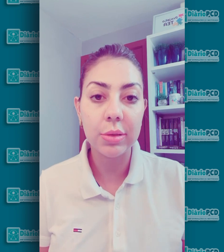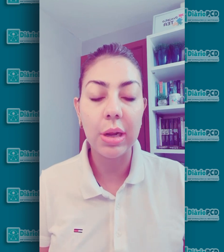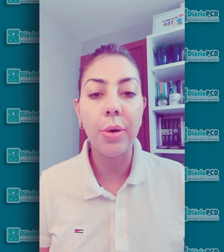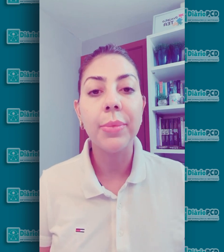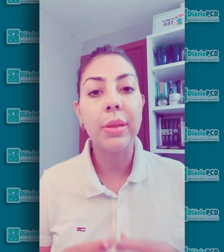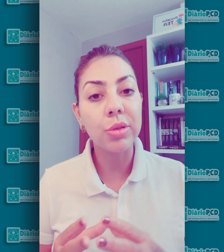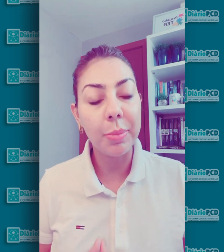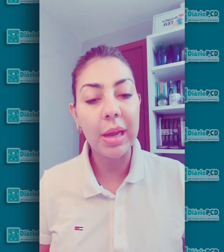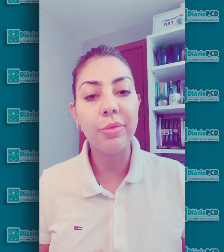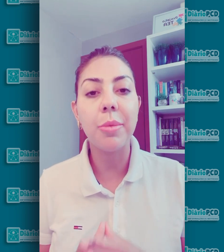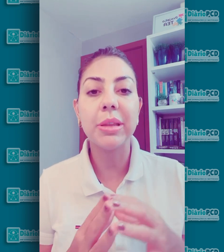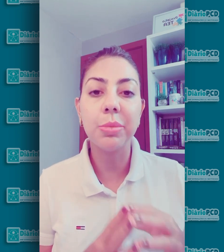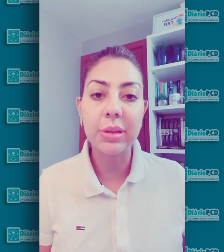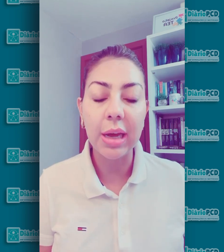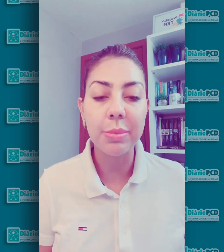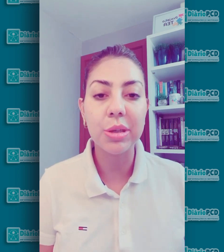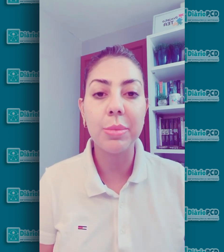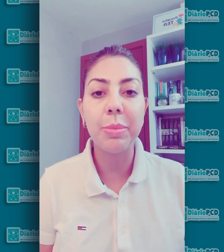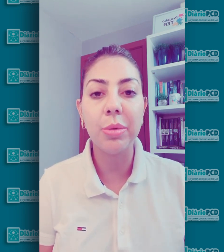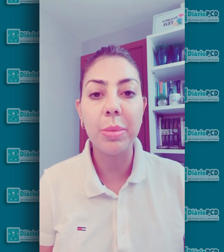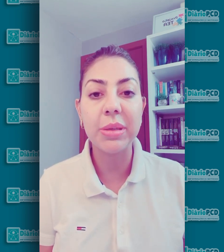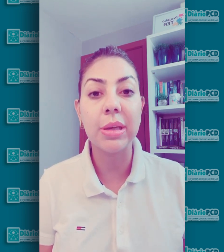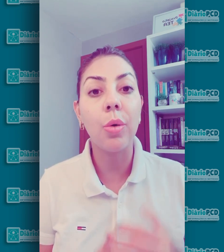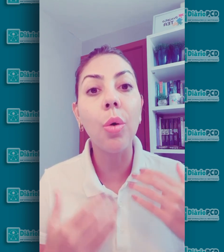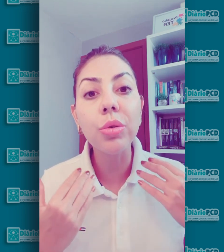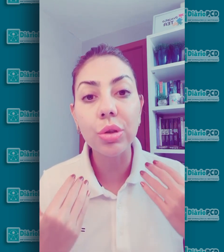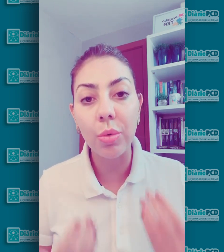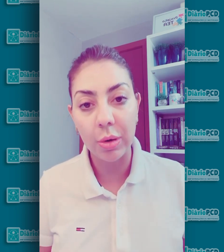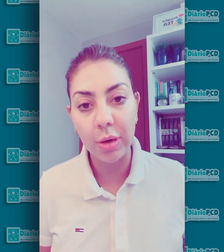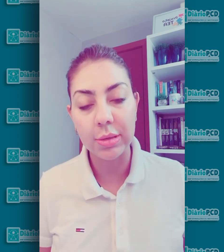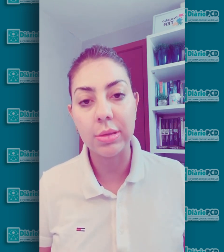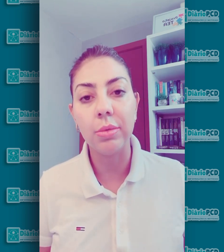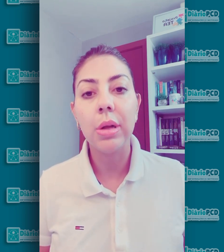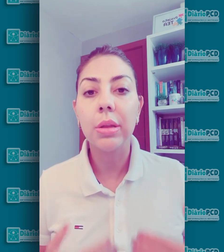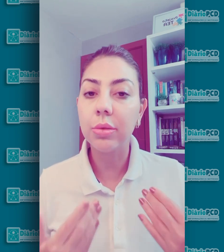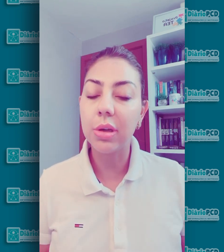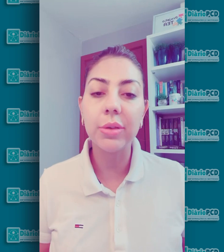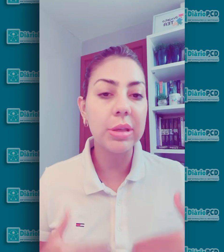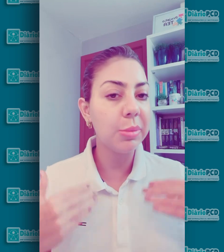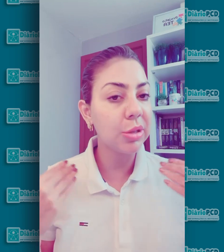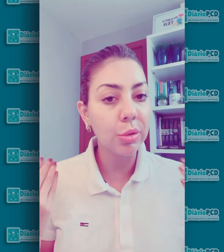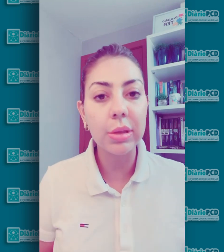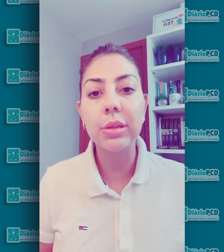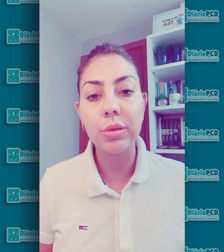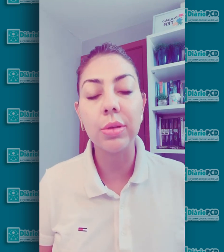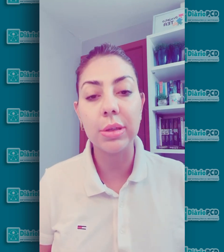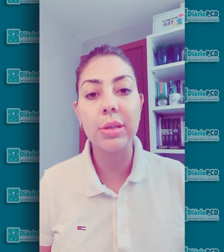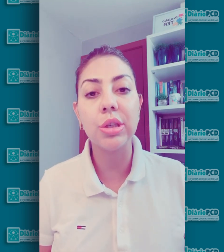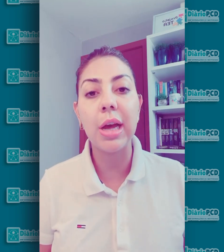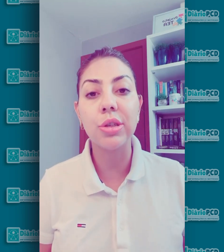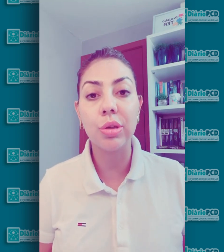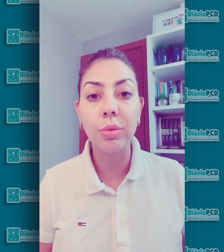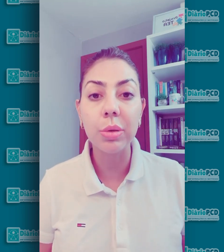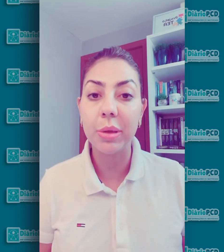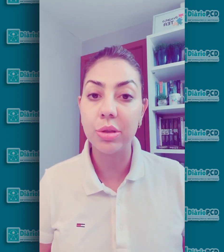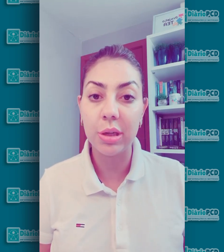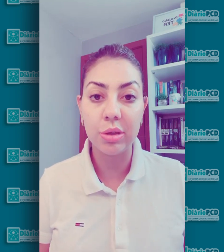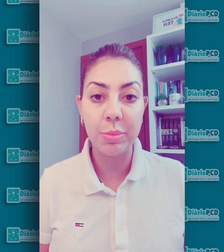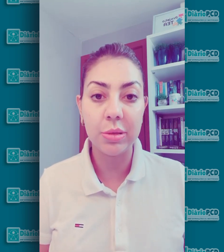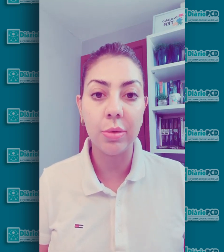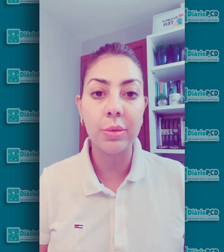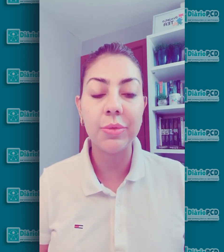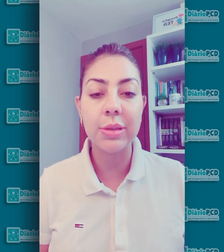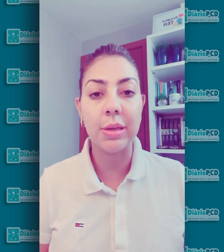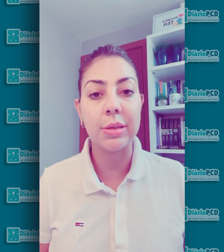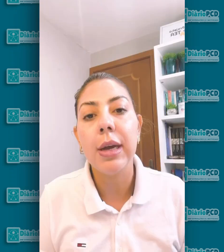Congresso Nacional, não só pela reforma tributária, mas também pelo BPC. Conte com a coalizão, não só você, mas todas as outras entidades que lutam pelos direitos